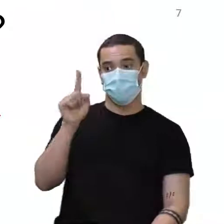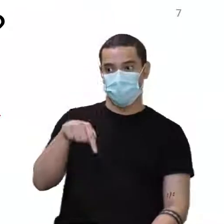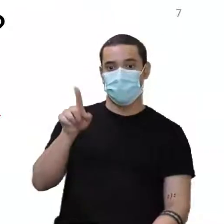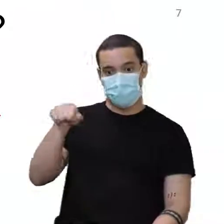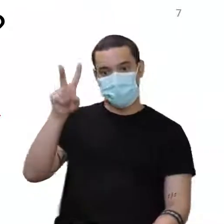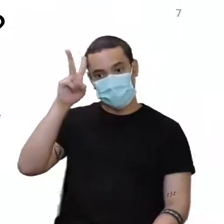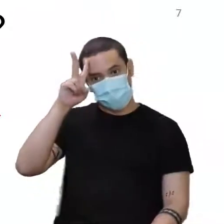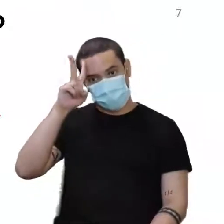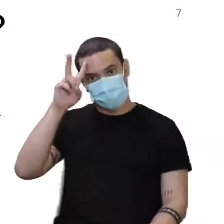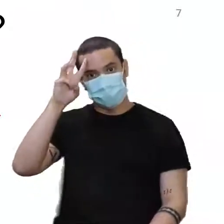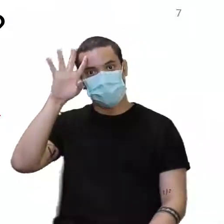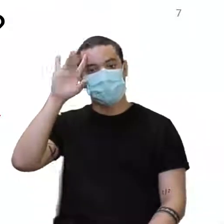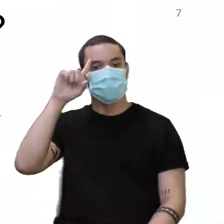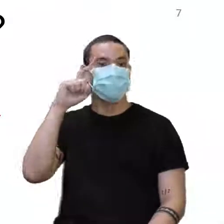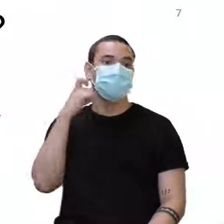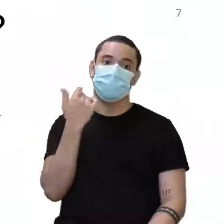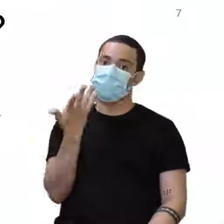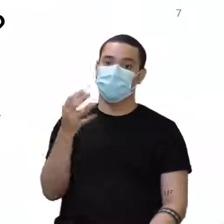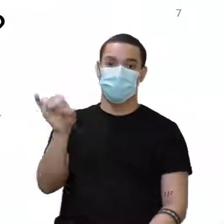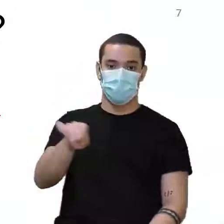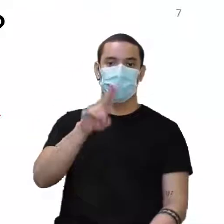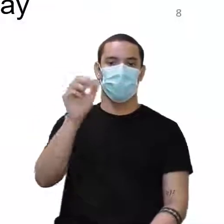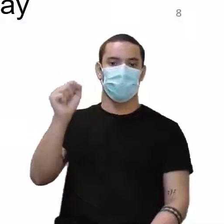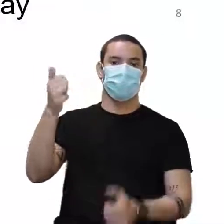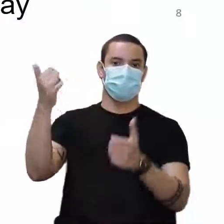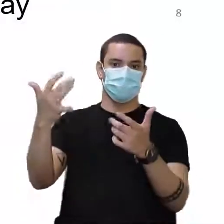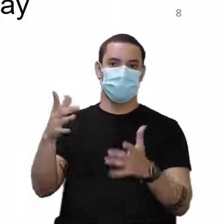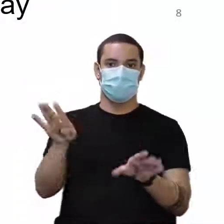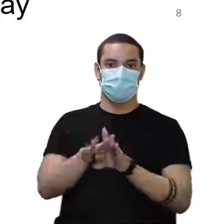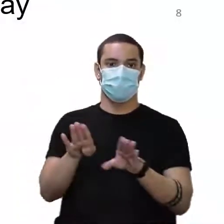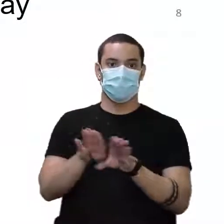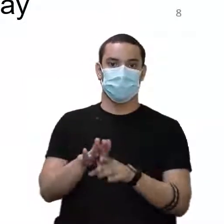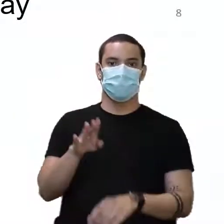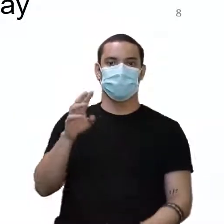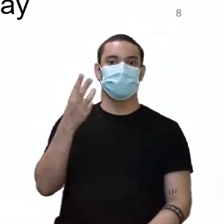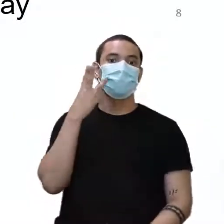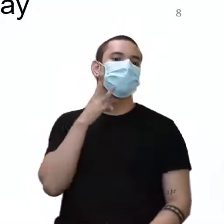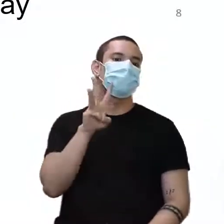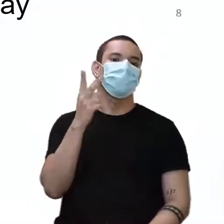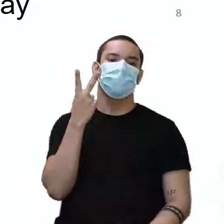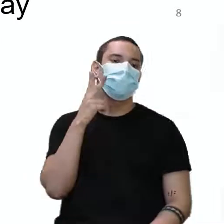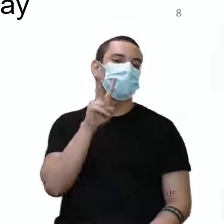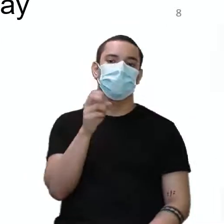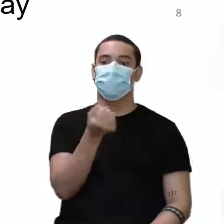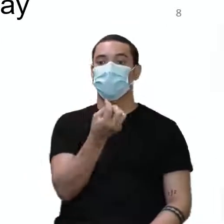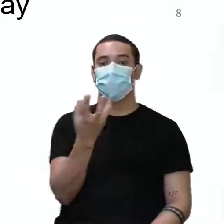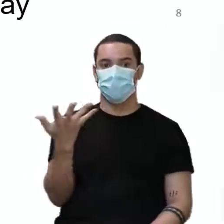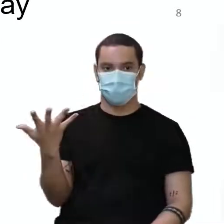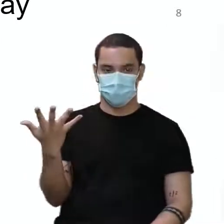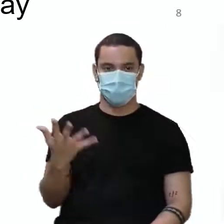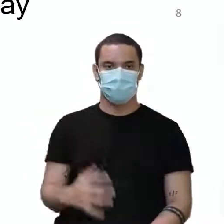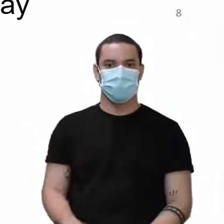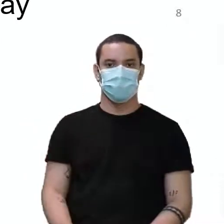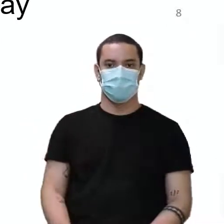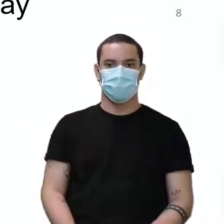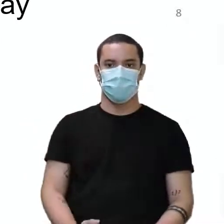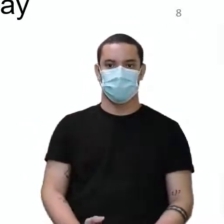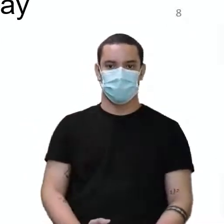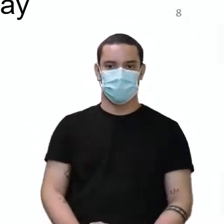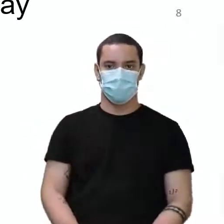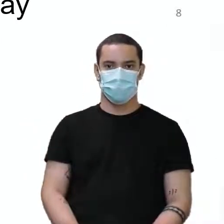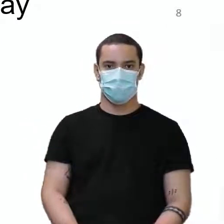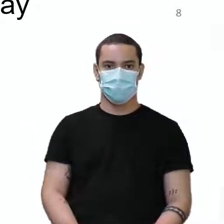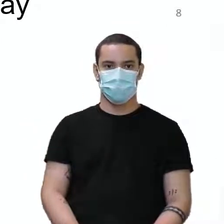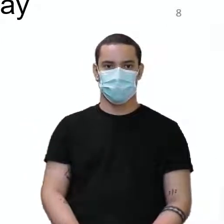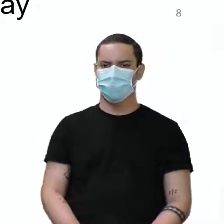o período de tempo, 3 days. Aí vamos entender um pouquinho aqui? Olha só essa loucura que vocês